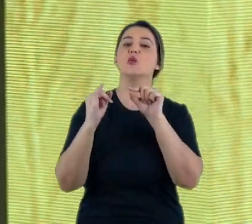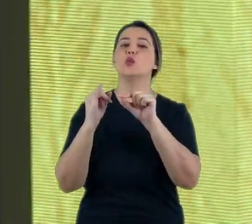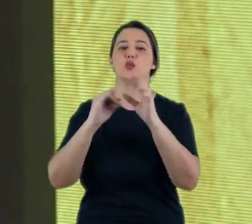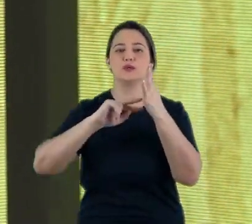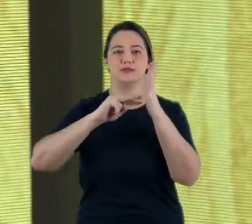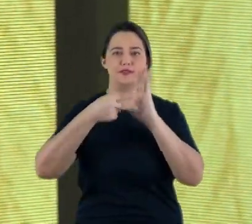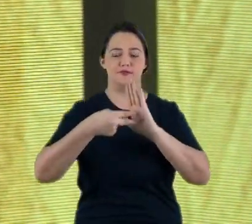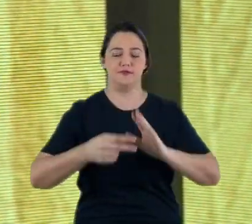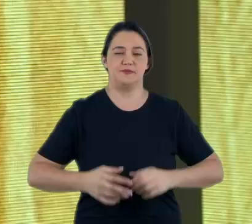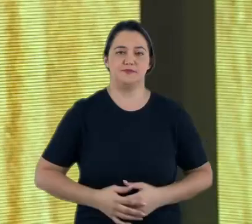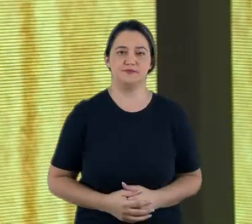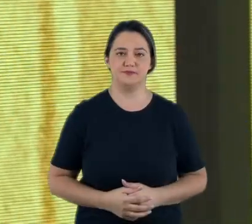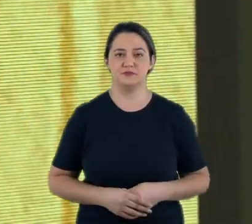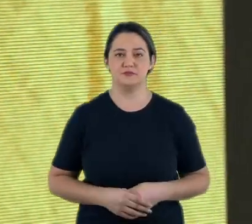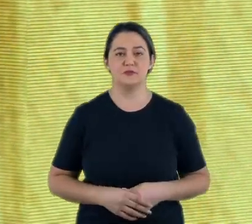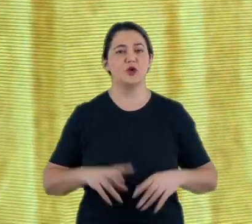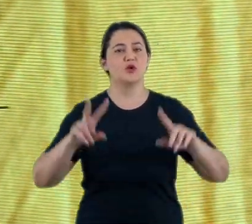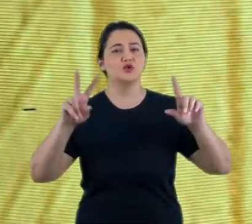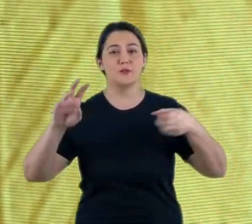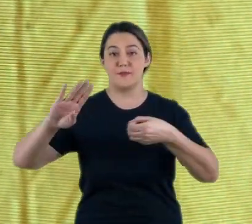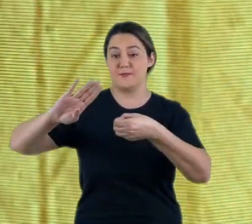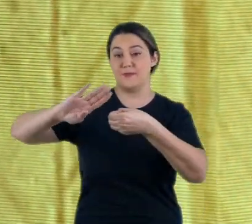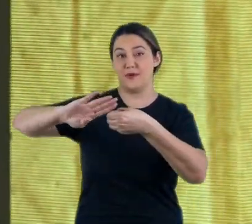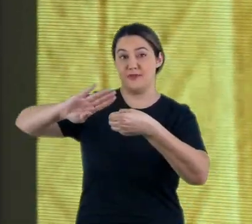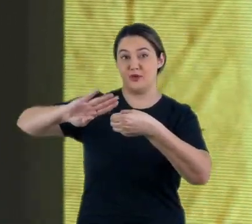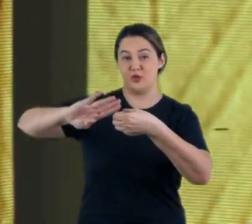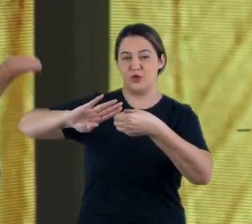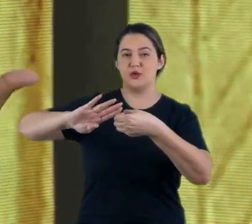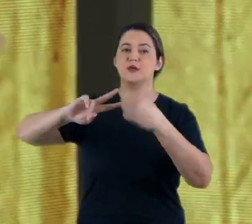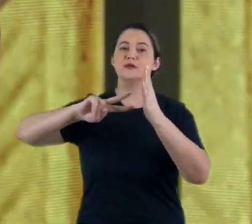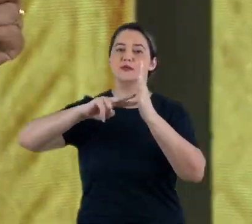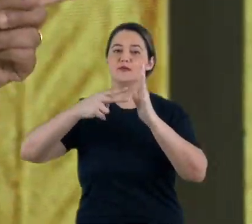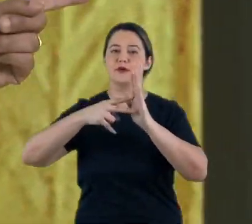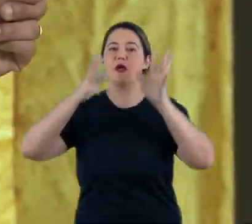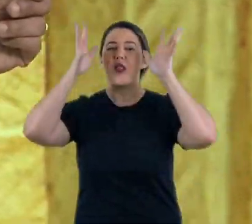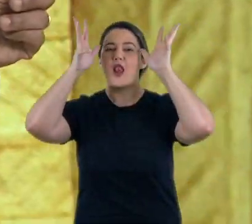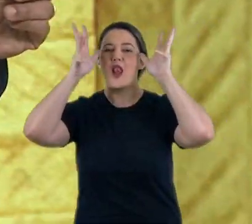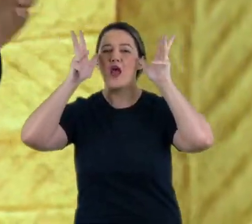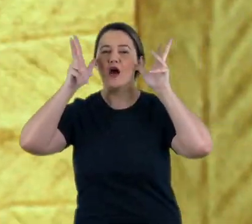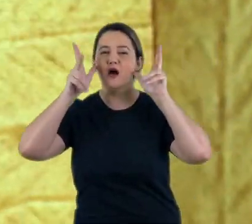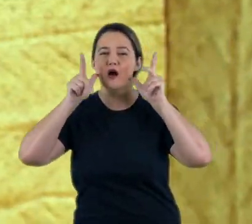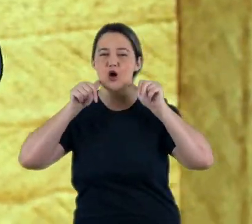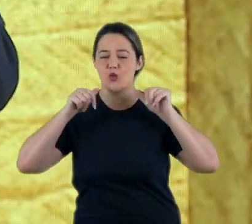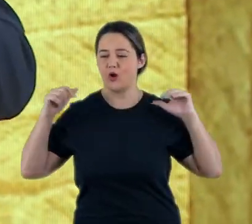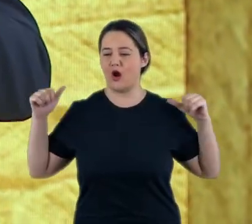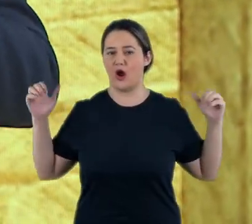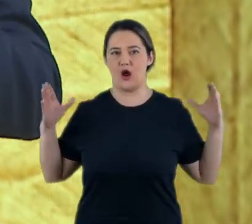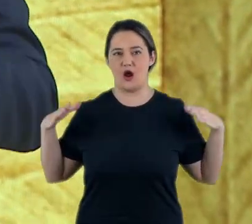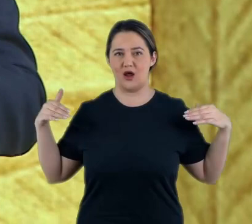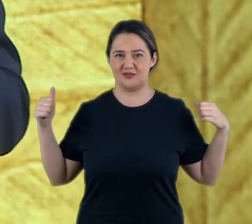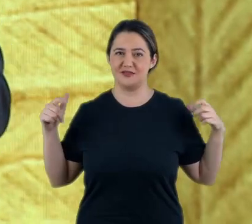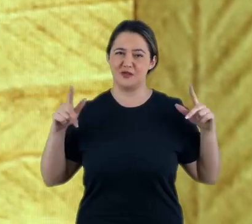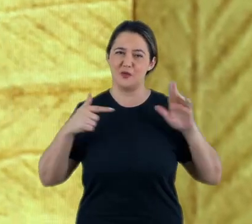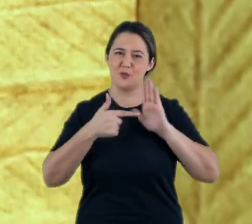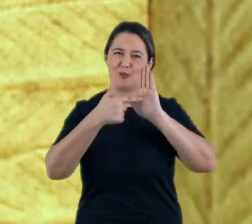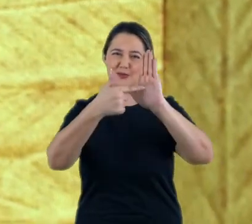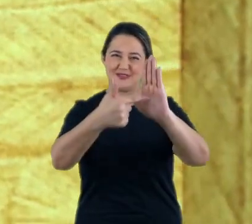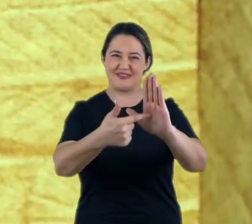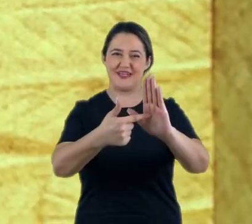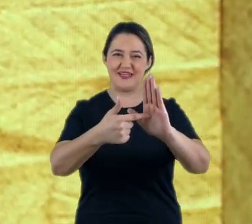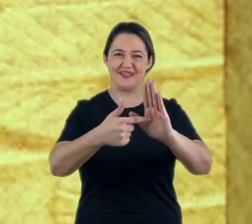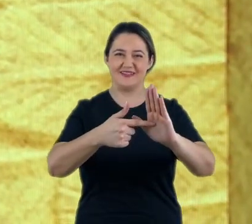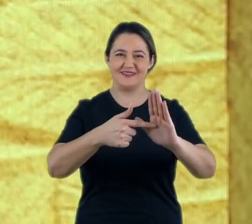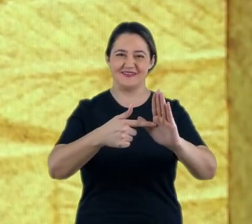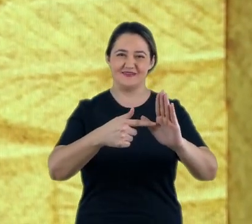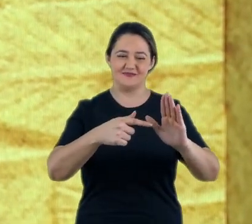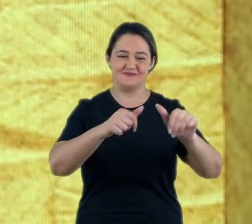Sobre o fato de Babilônia ser representada na forma de um leão com asas, como eu mostrei para você ali na nossa estatueta e